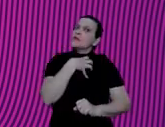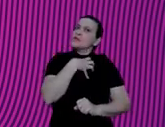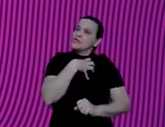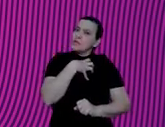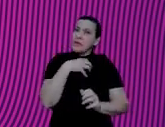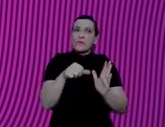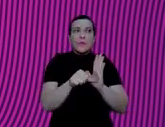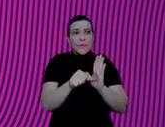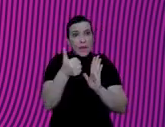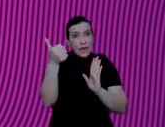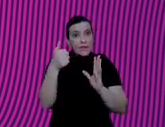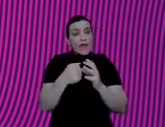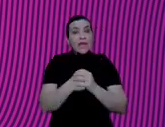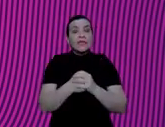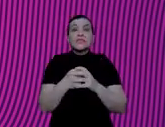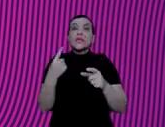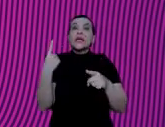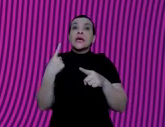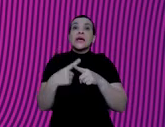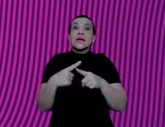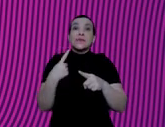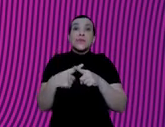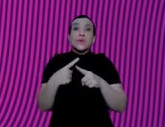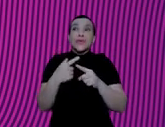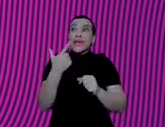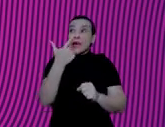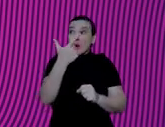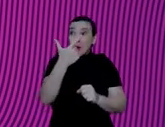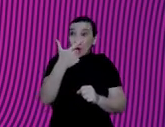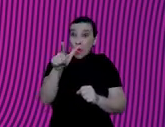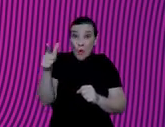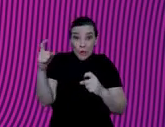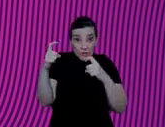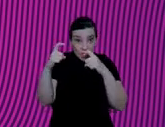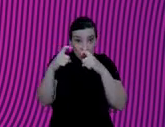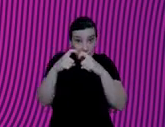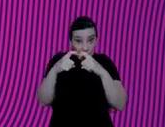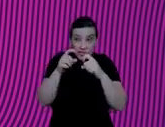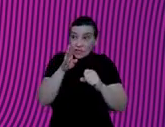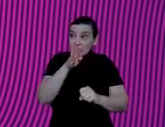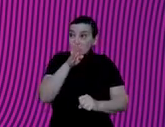outros, nos outros médicos que eu fui, eles falavam só da dor.